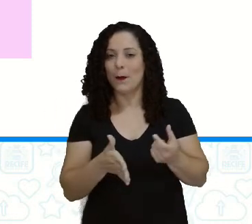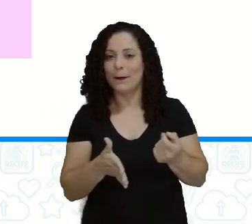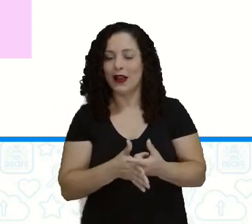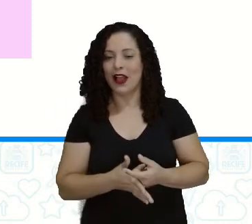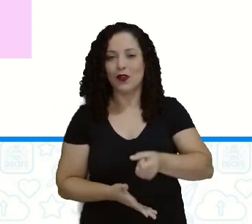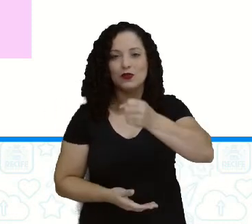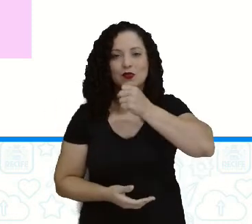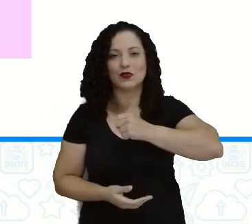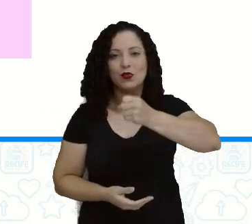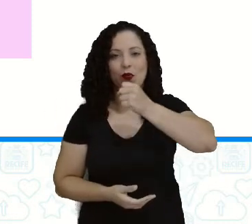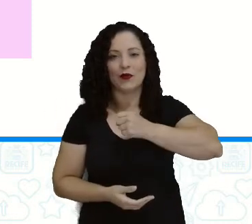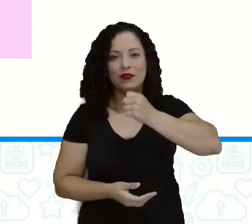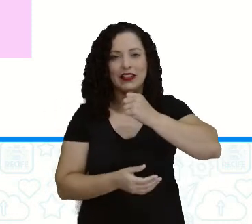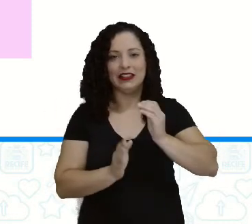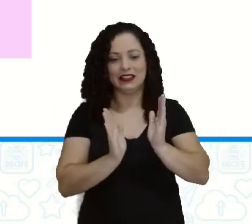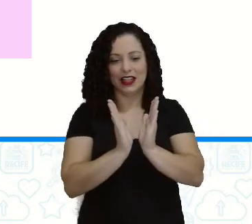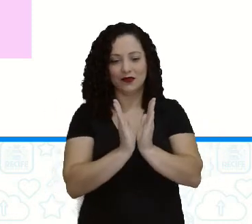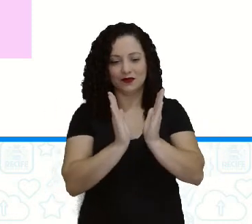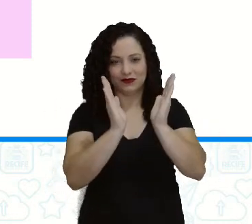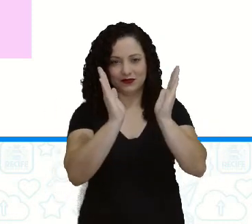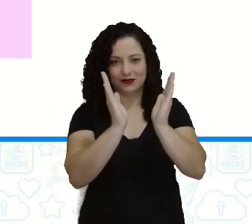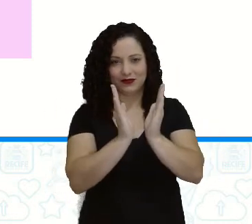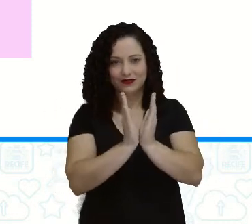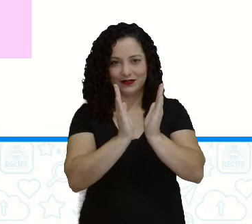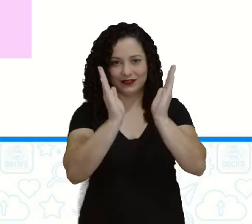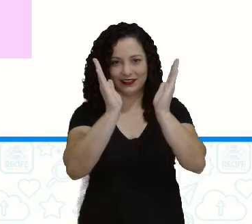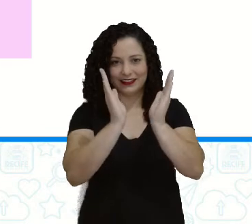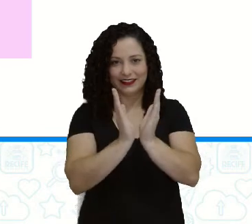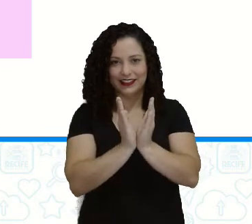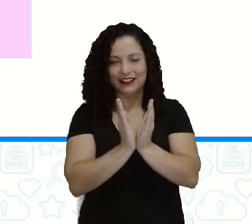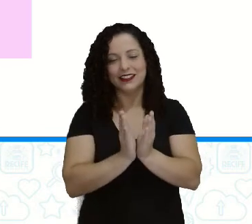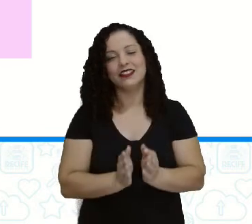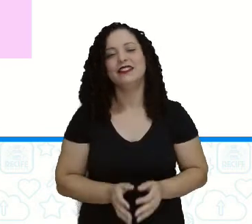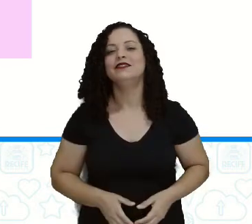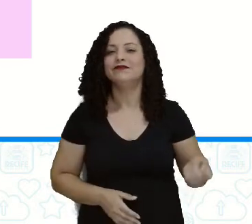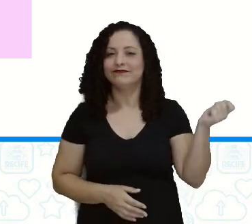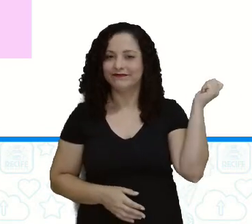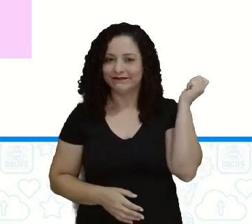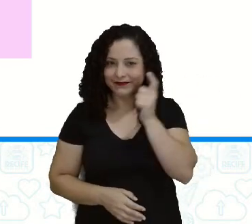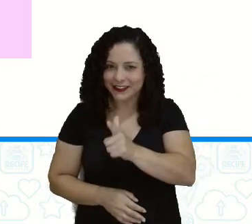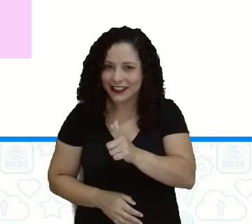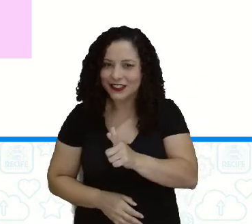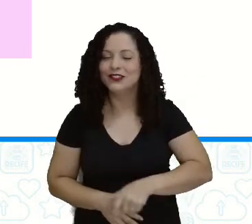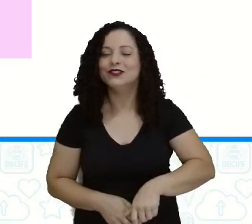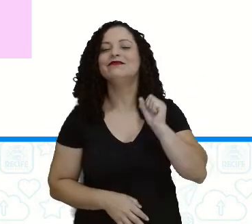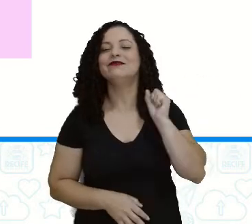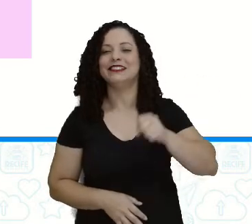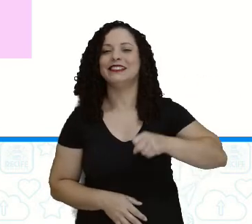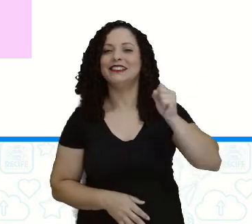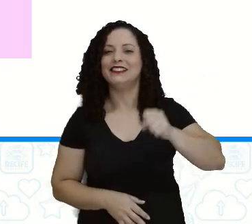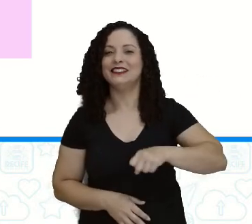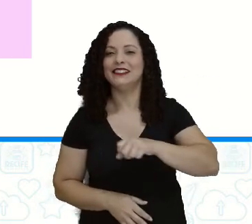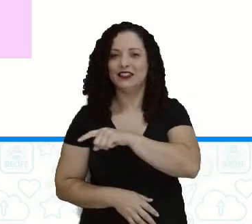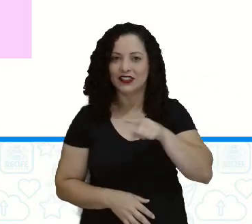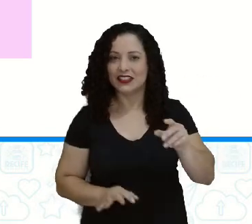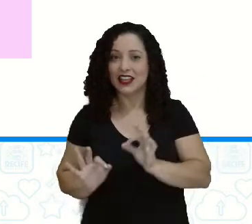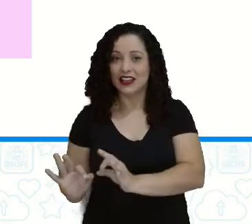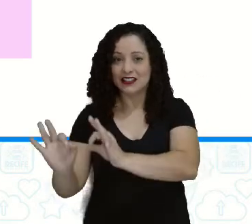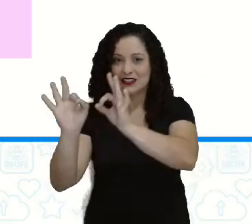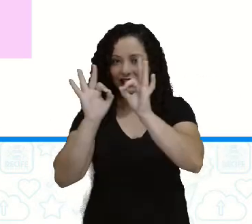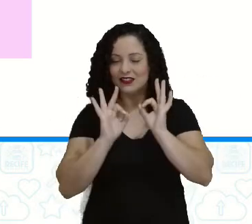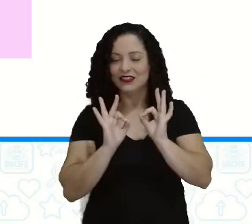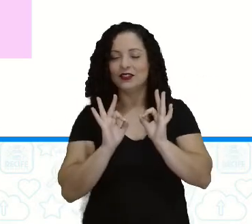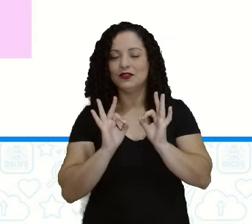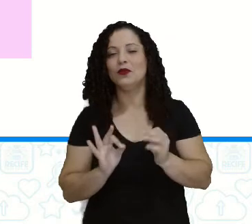de casquinha. Vocês chegaram a esse resultado? Tenho certeza que sim, né? Quem acompanhou a aula ontem,